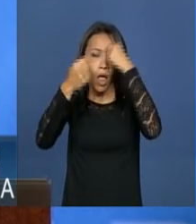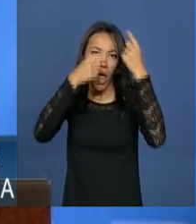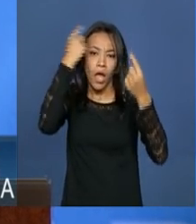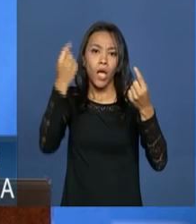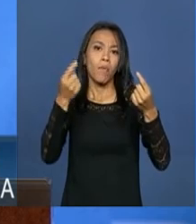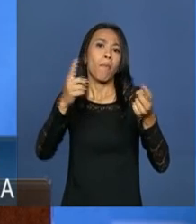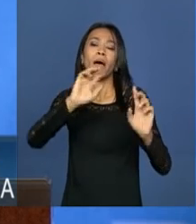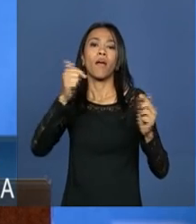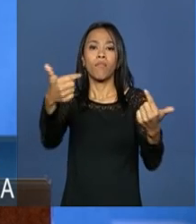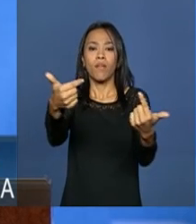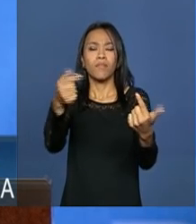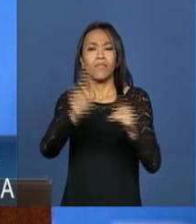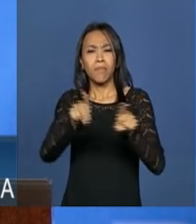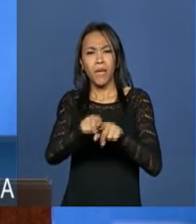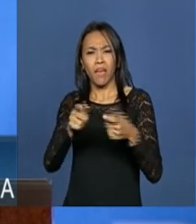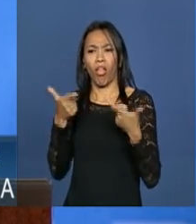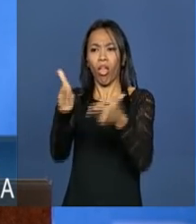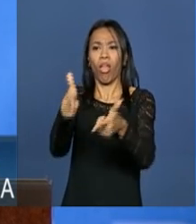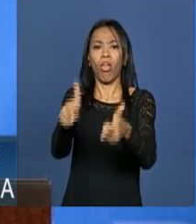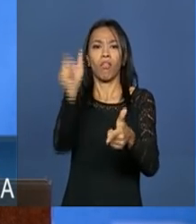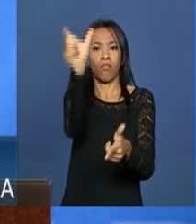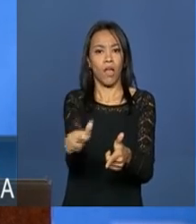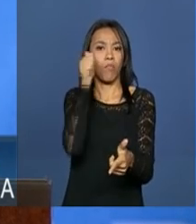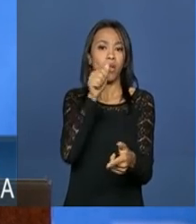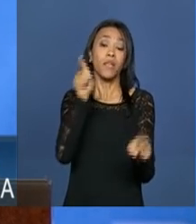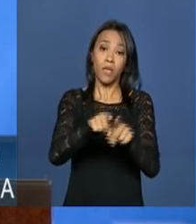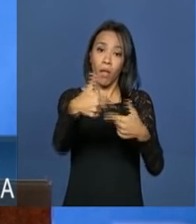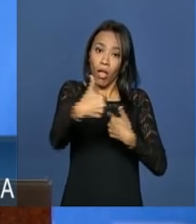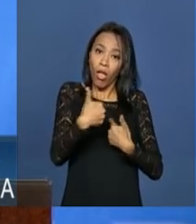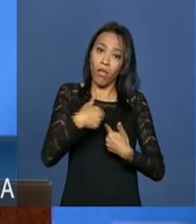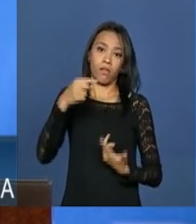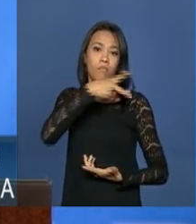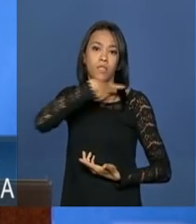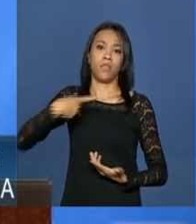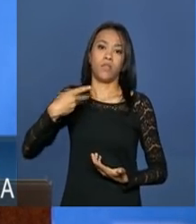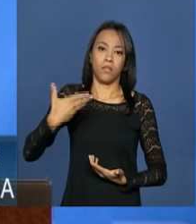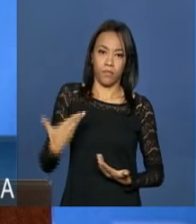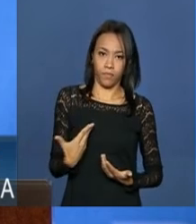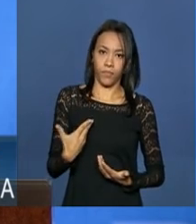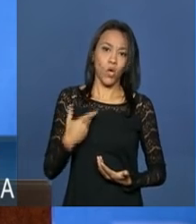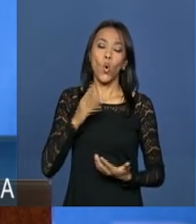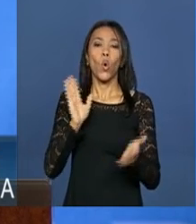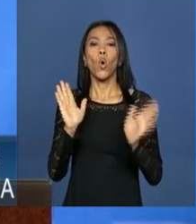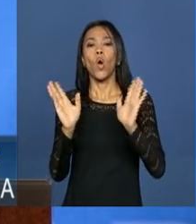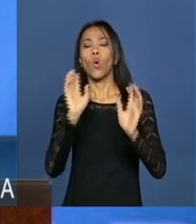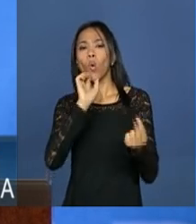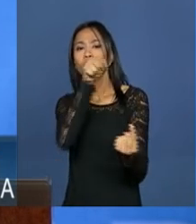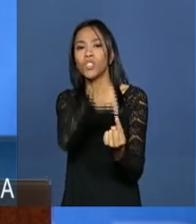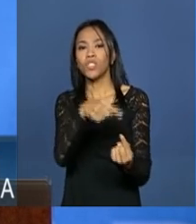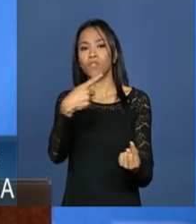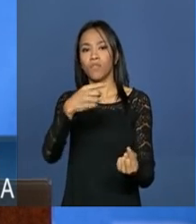ofender a mulher e a presidenta, na verdade, com o propósito de me